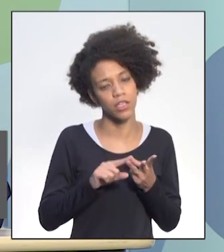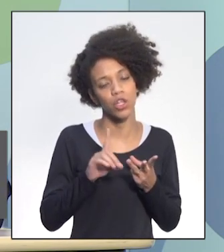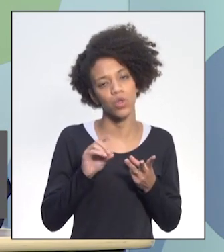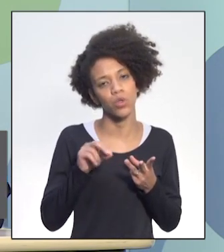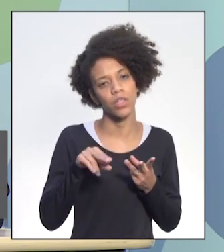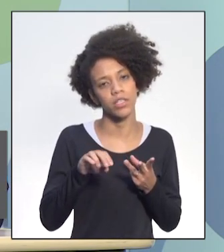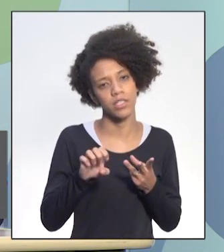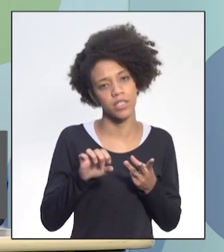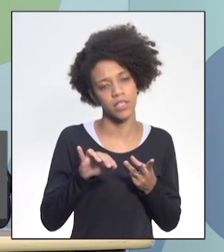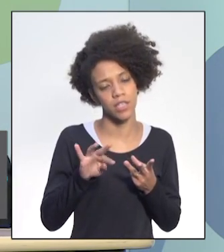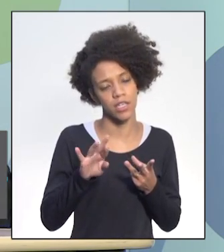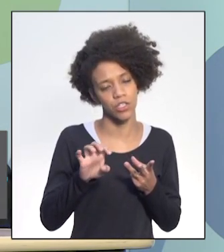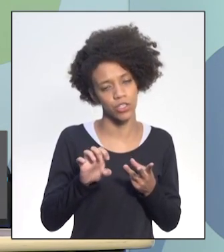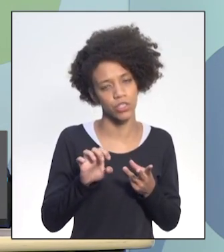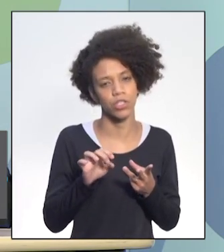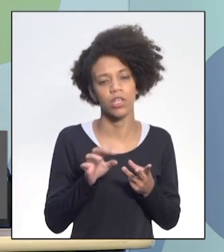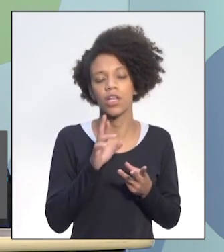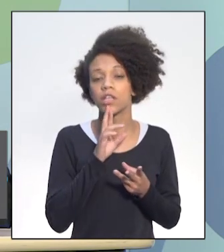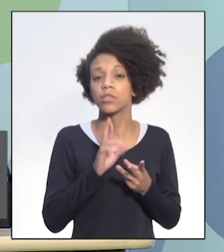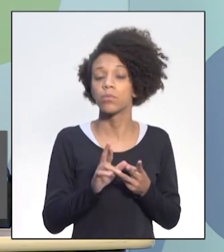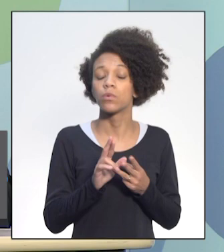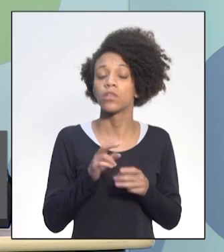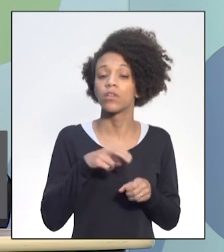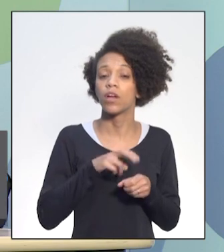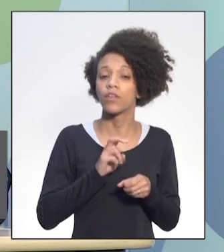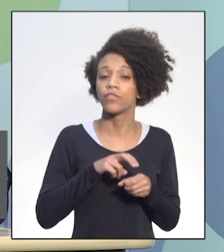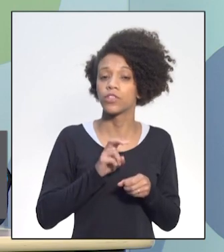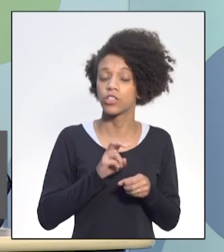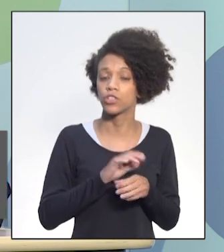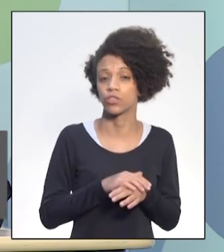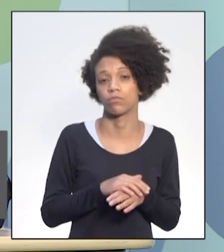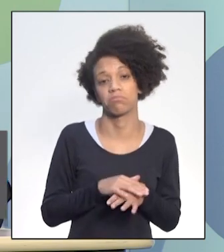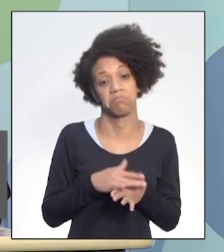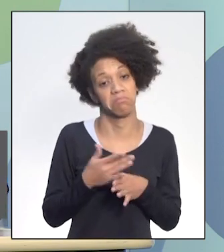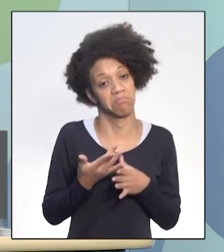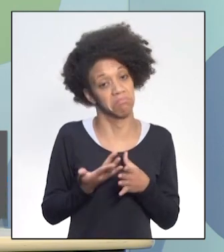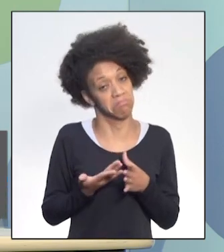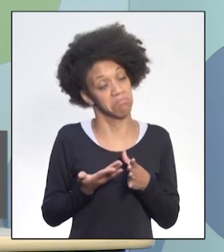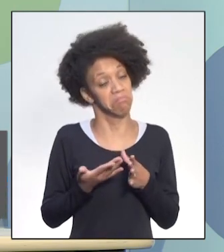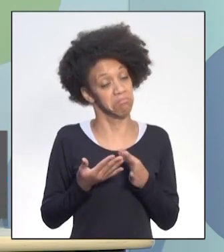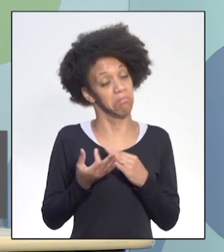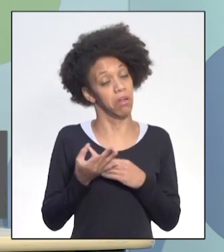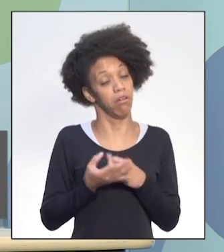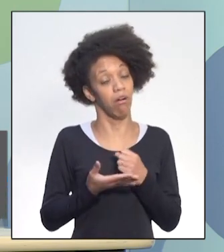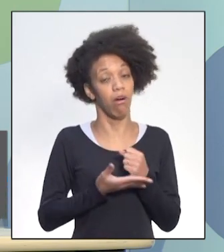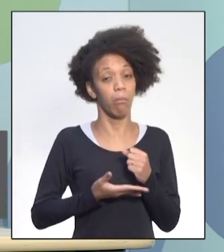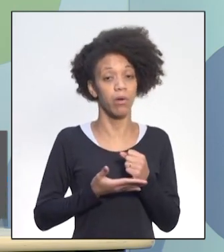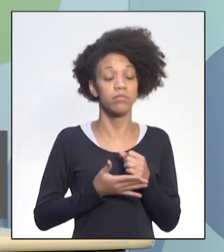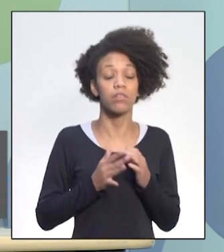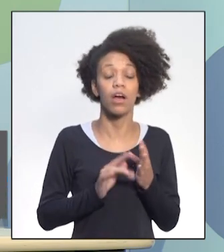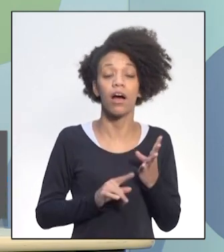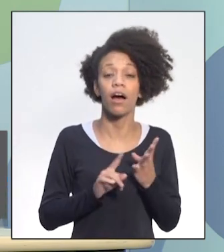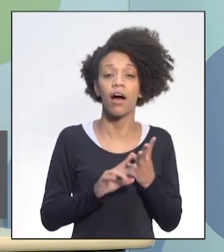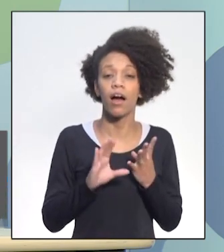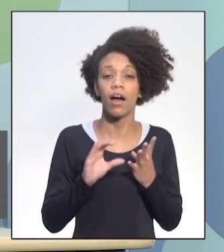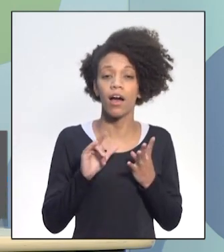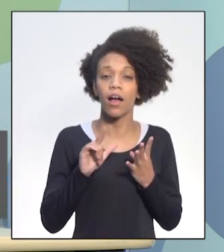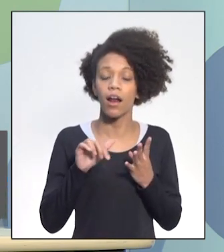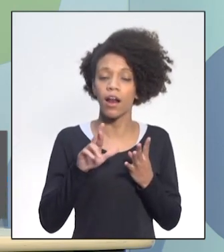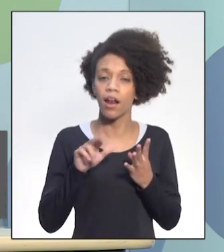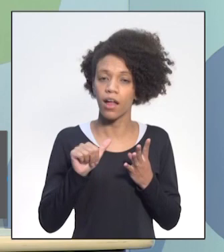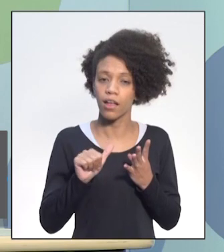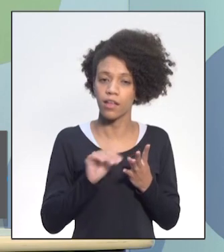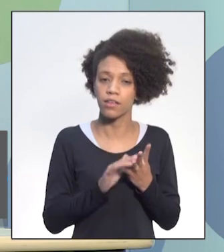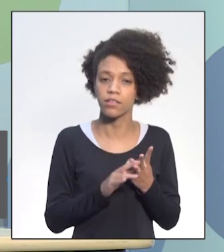Donizete responderam refrigerante, tá? Parcialmente correta, né? A Clara